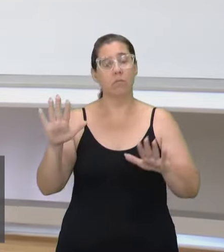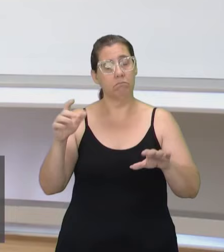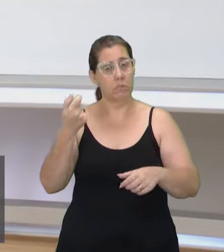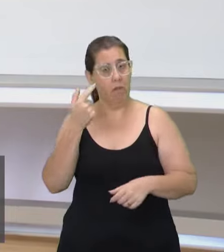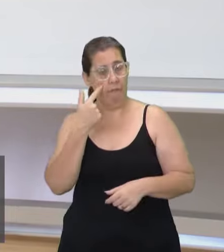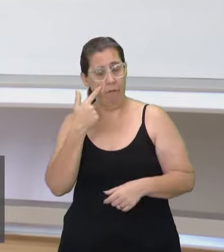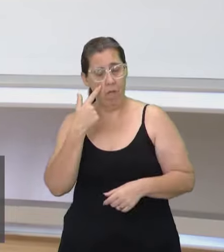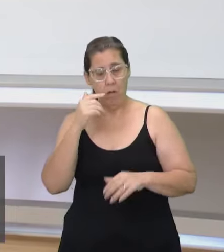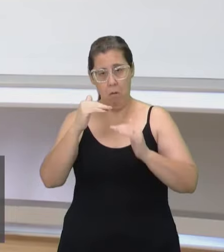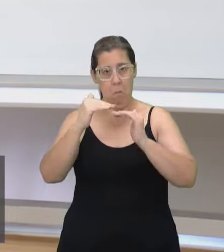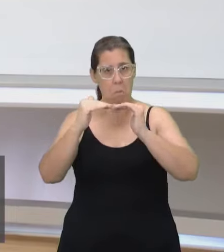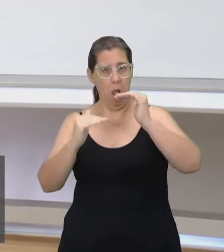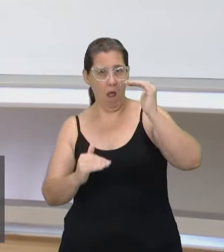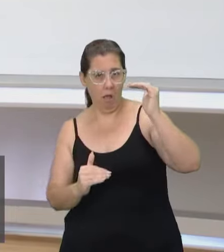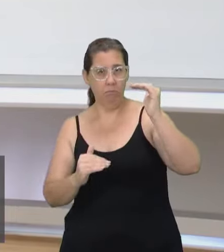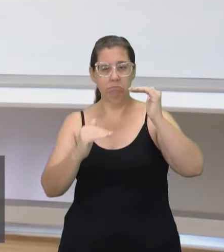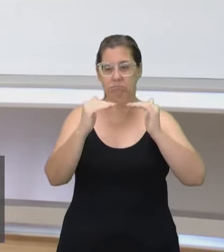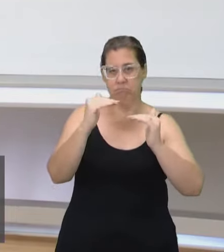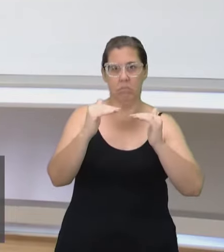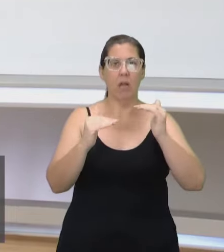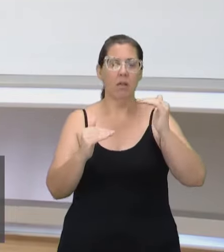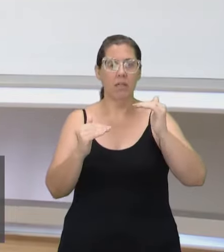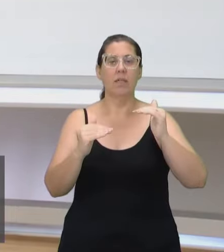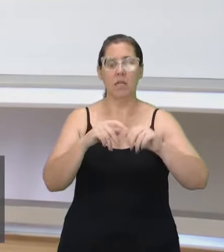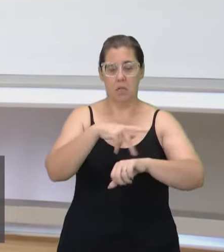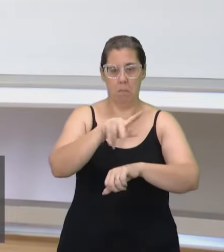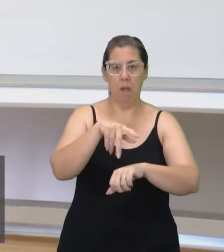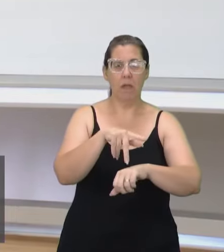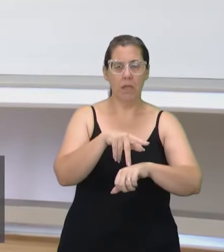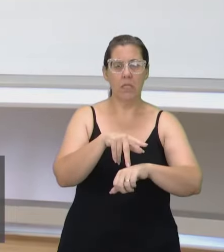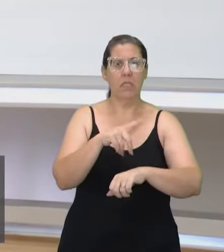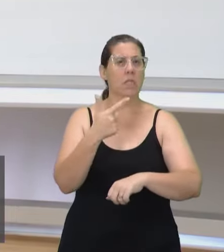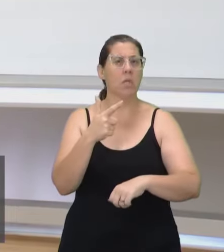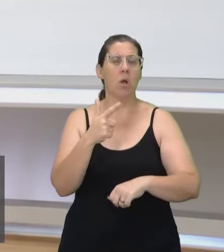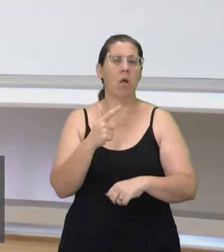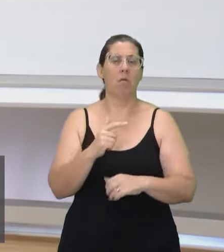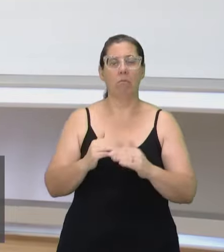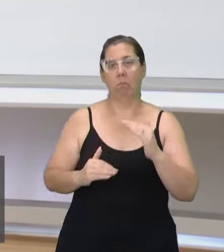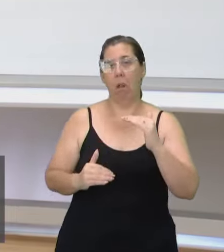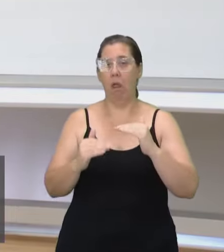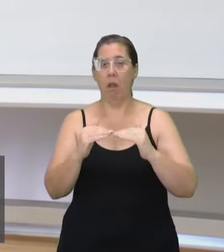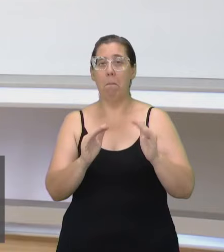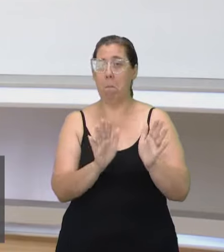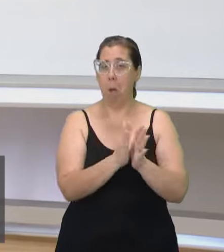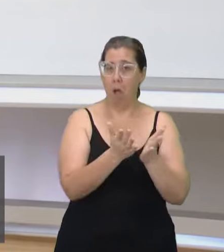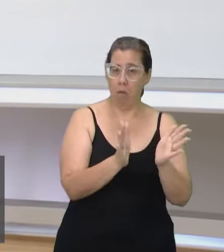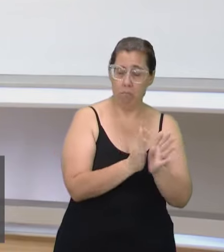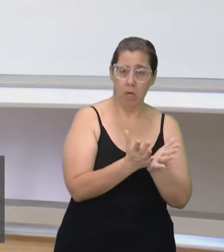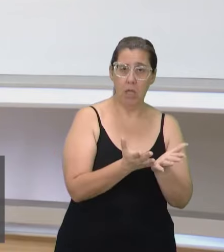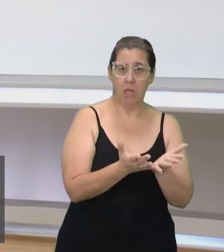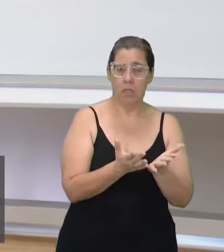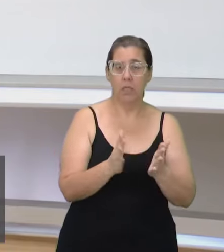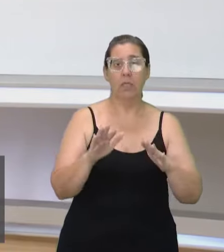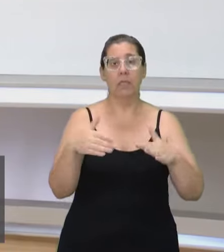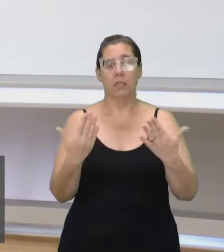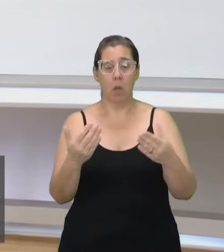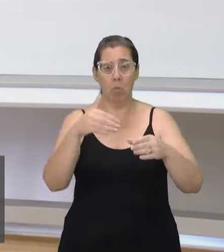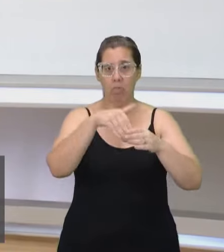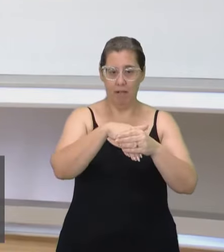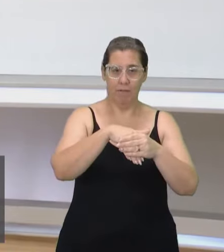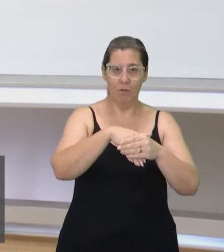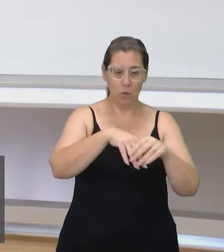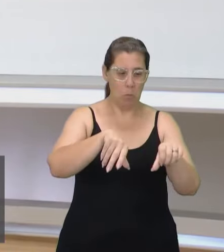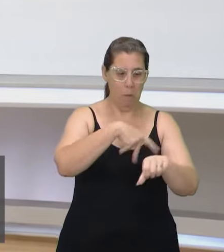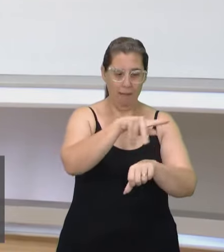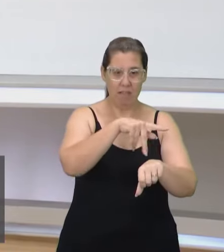uma desigualdade entre esses países ricos e outros países que não são ricos, que são países pobres. Então dentro do mesmo